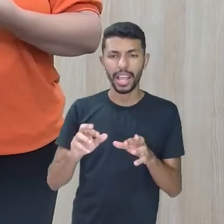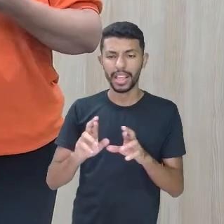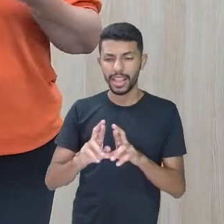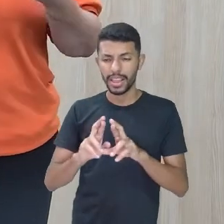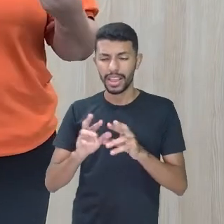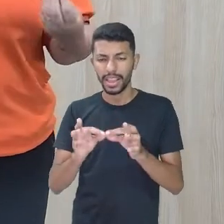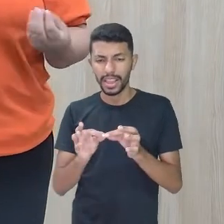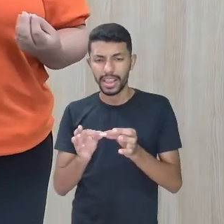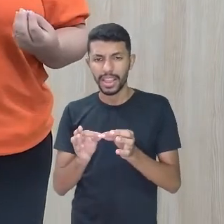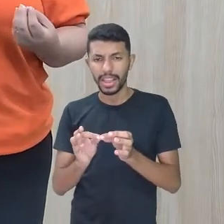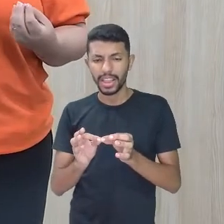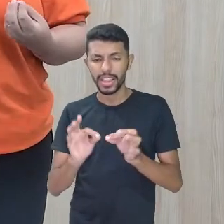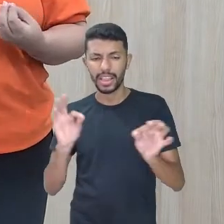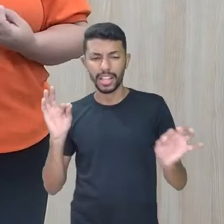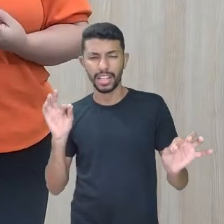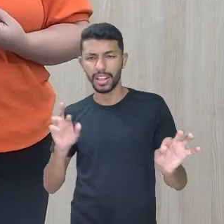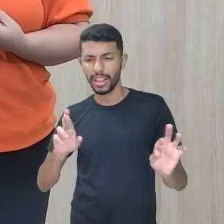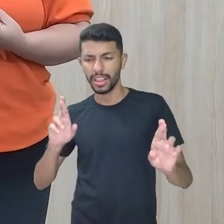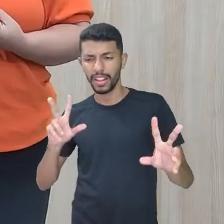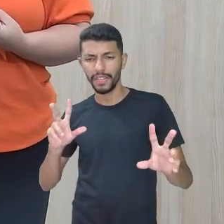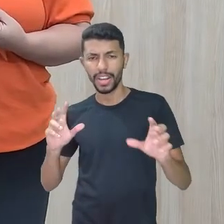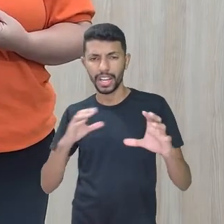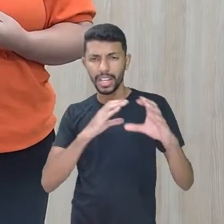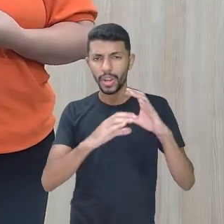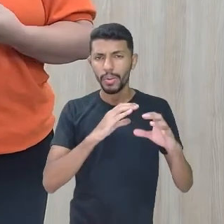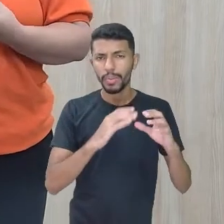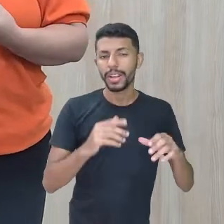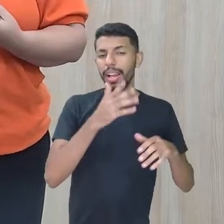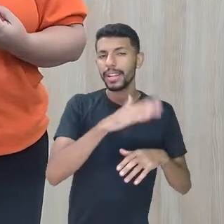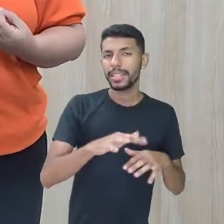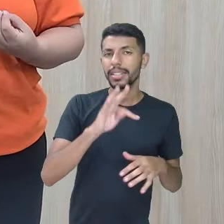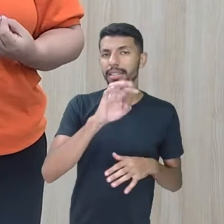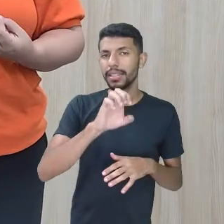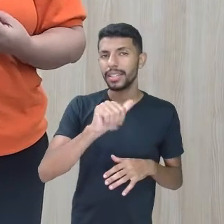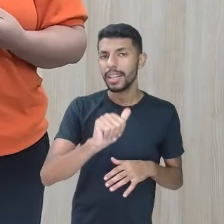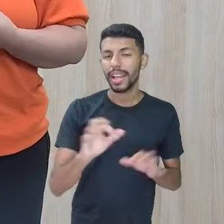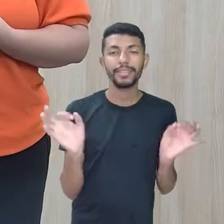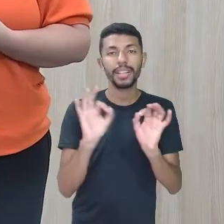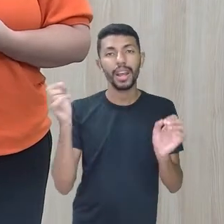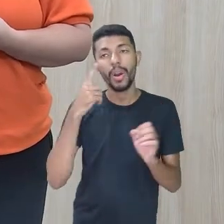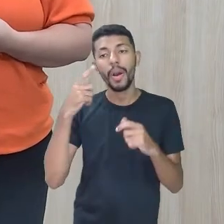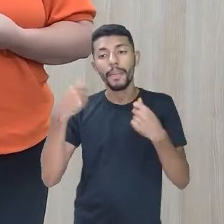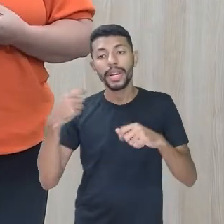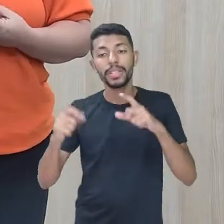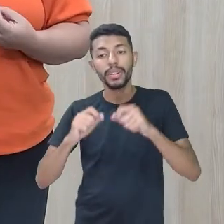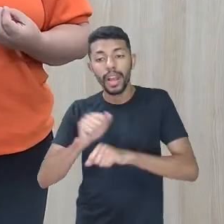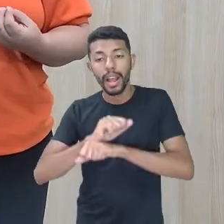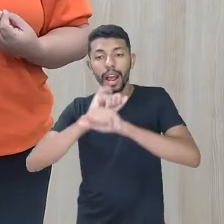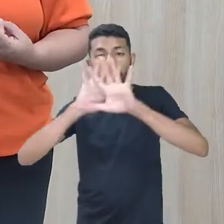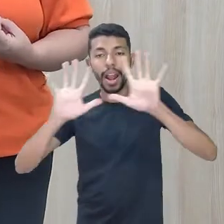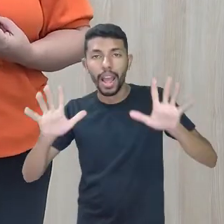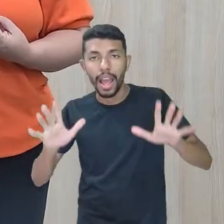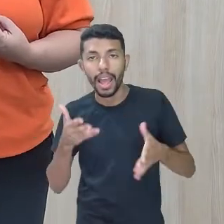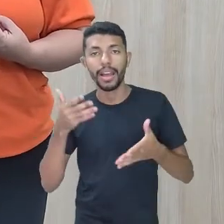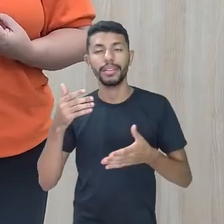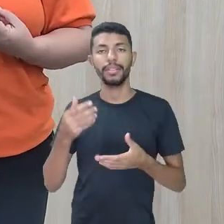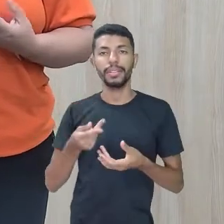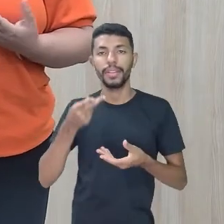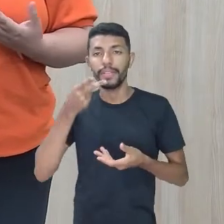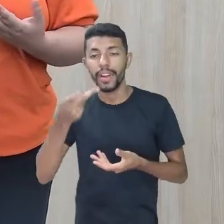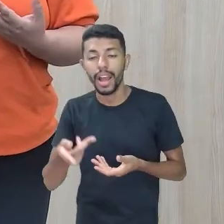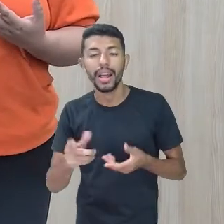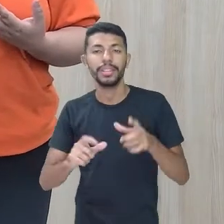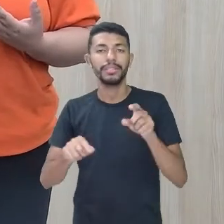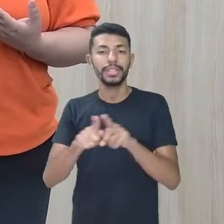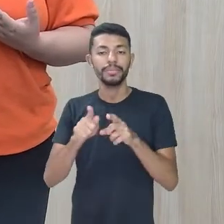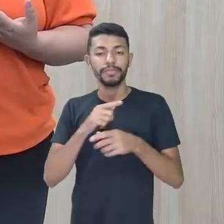de como se comunicar com a criança com TEA. Essa clareza na fala, essa tranquilidade na voz, ela